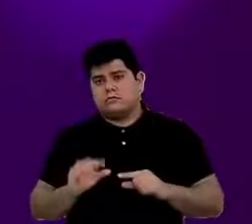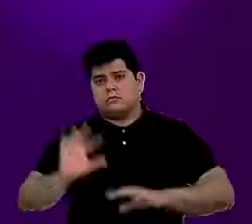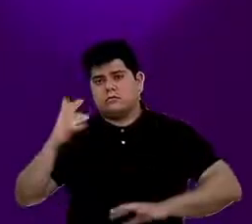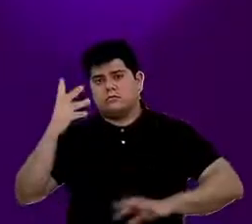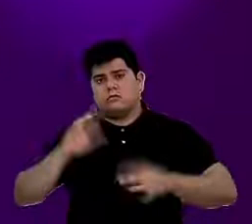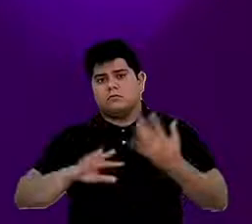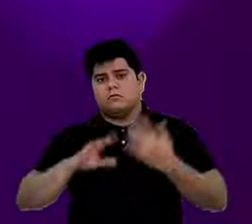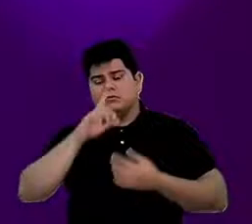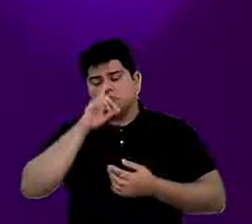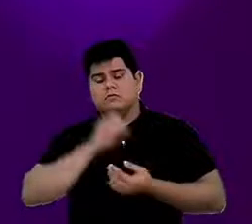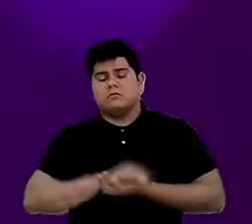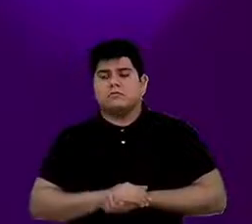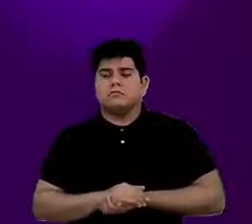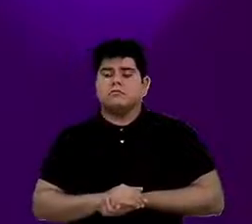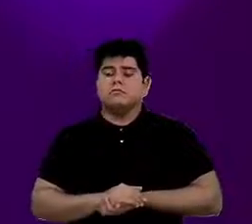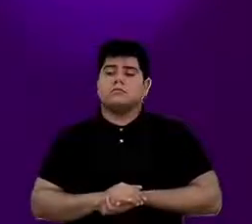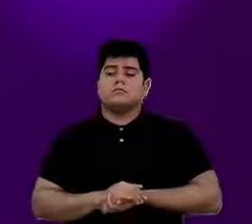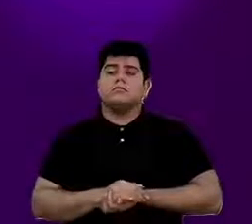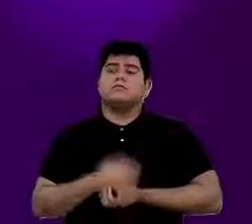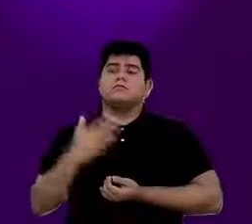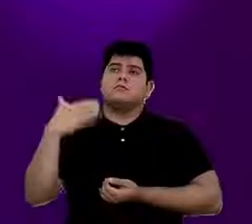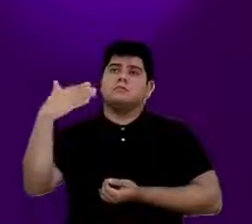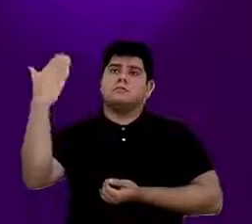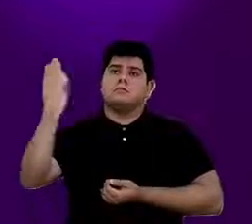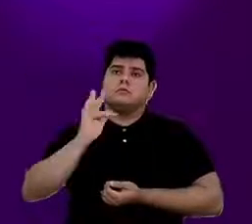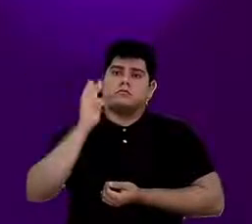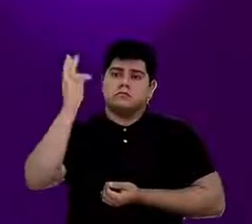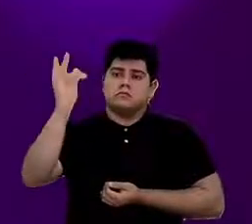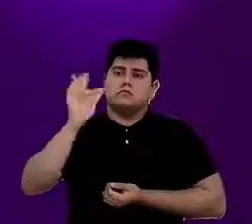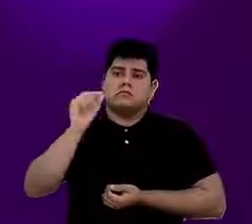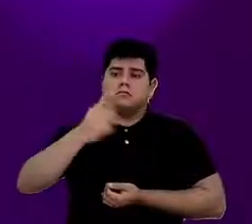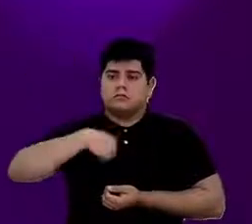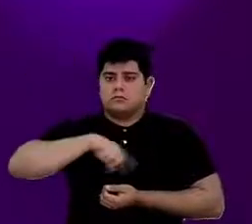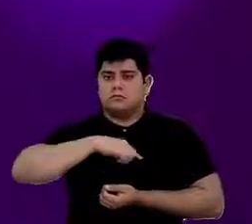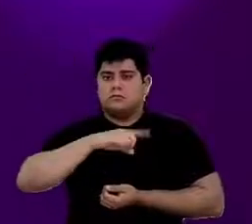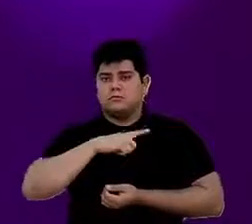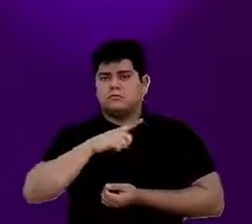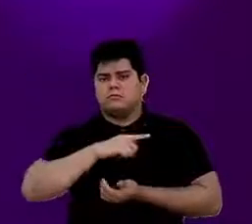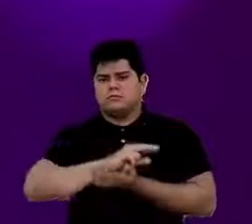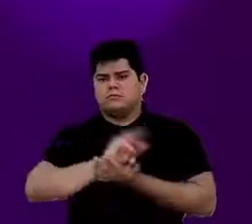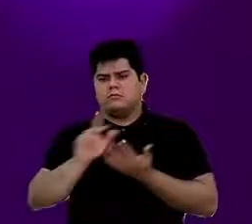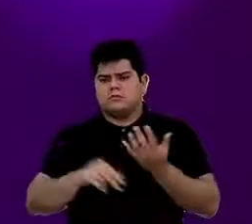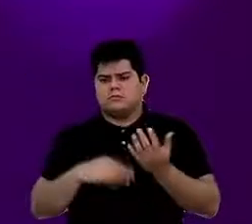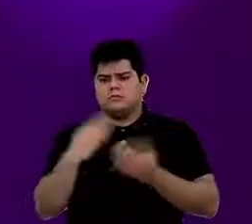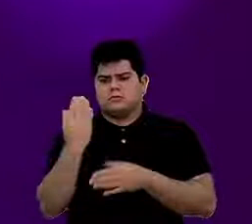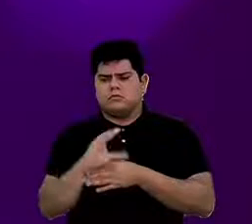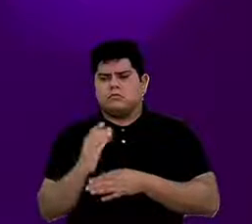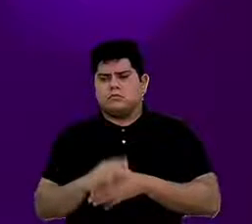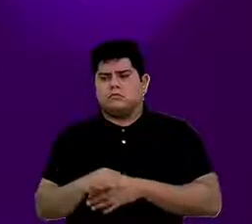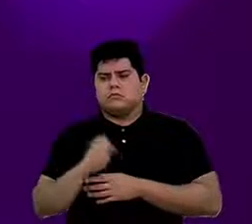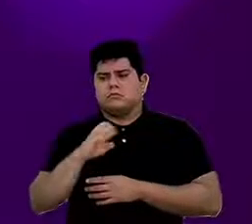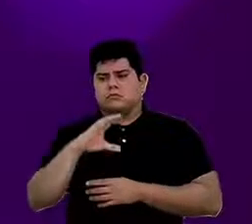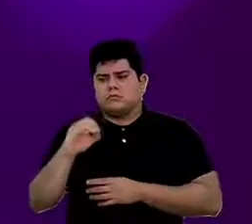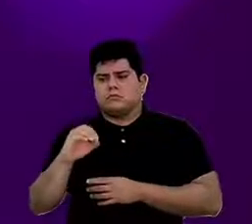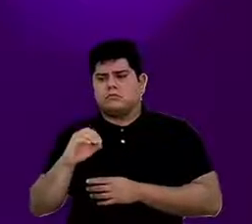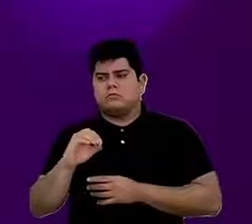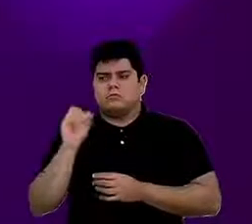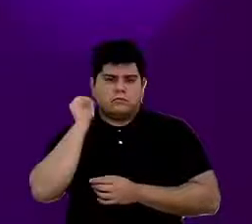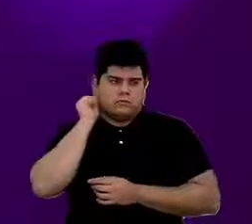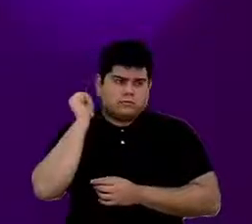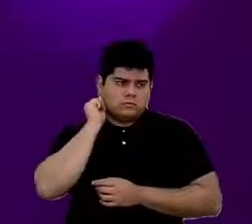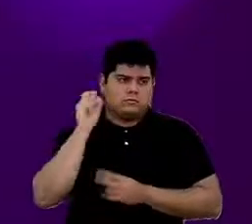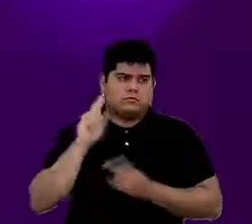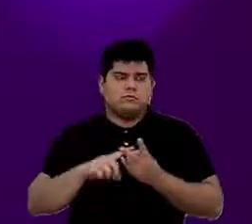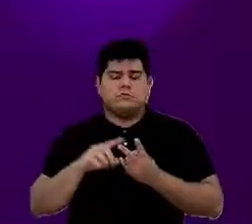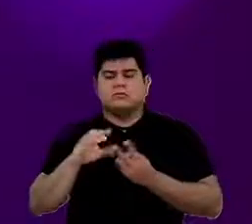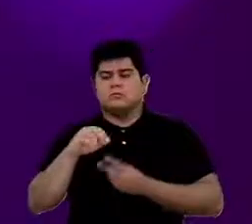follow-up. Como perspectivas futuras do eco, nós temos múltiplas publicações sobre o eco de estresse de perfusão com